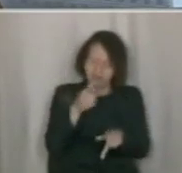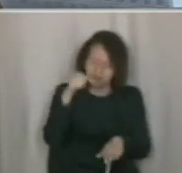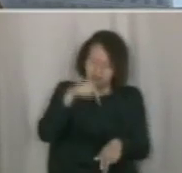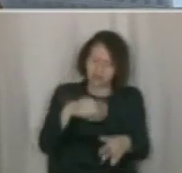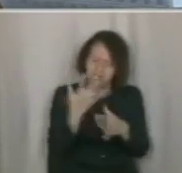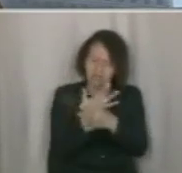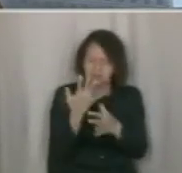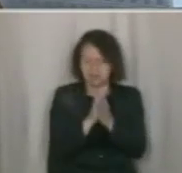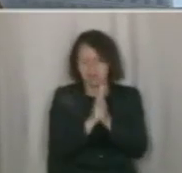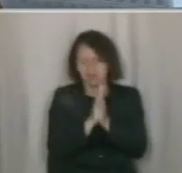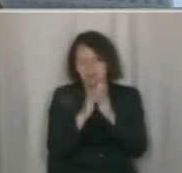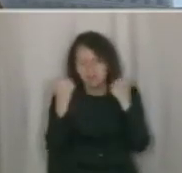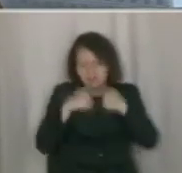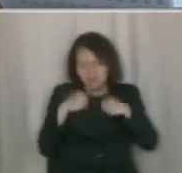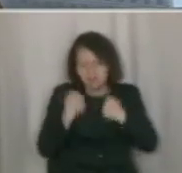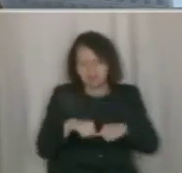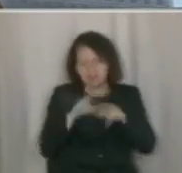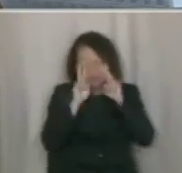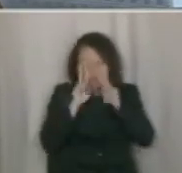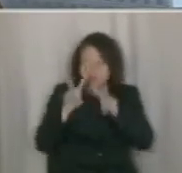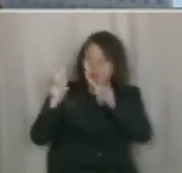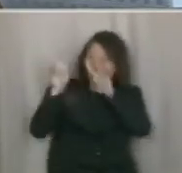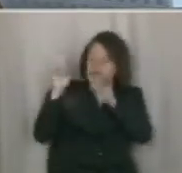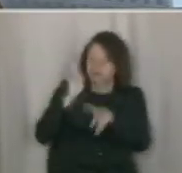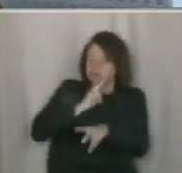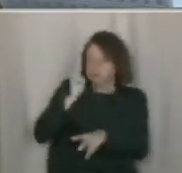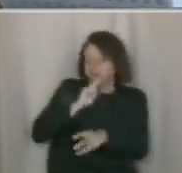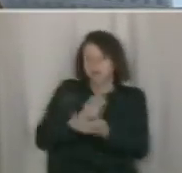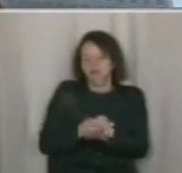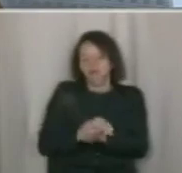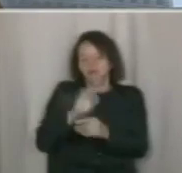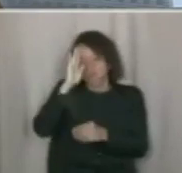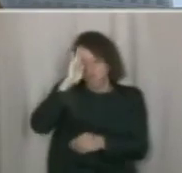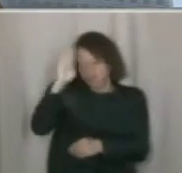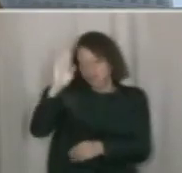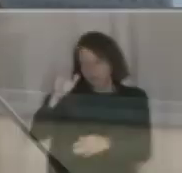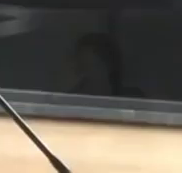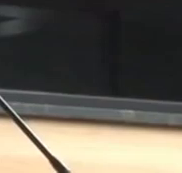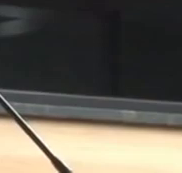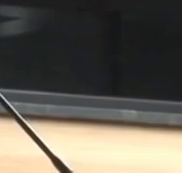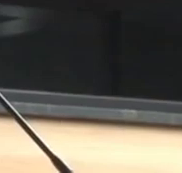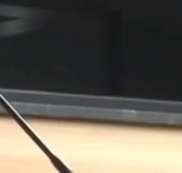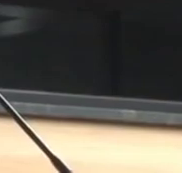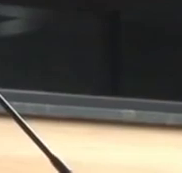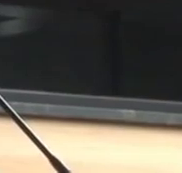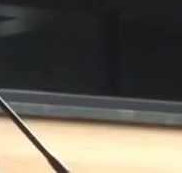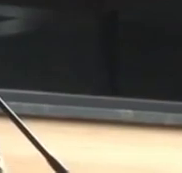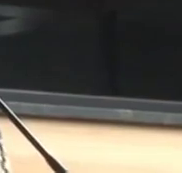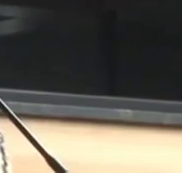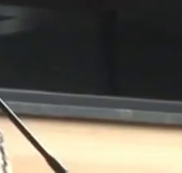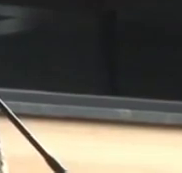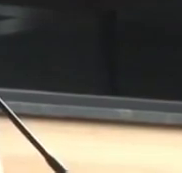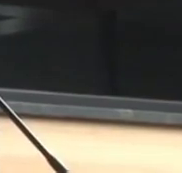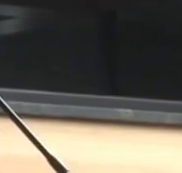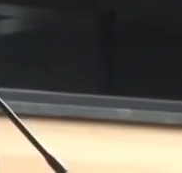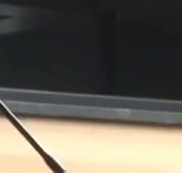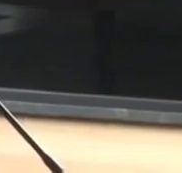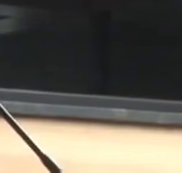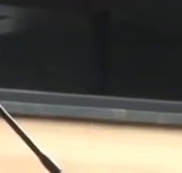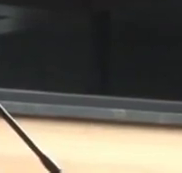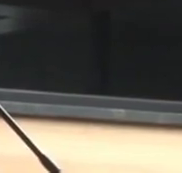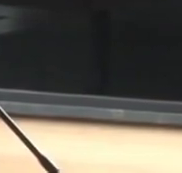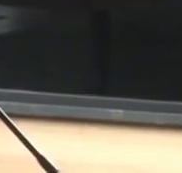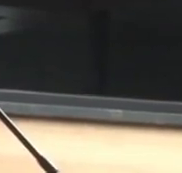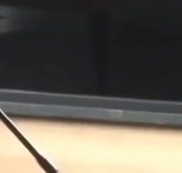cidade do Recife, que precisam desse olhar imediato, principalmente nesse período. Michelle Collins também lamentou a morte de uma